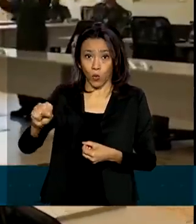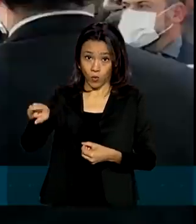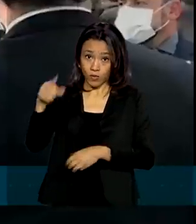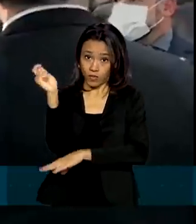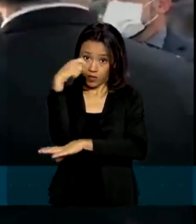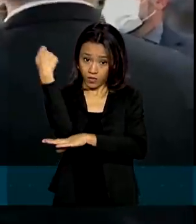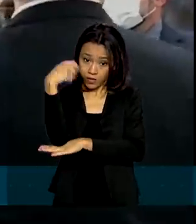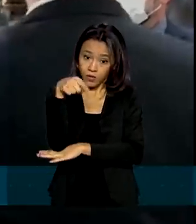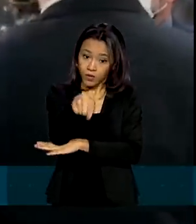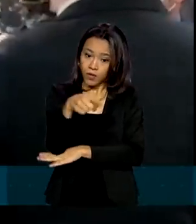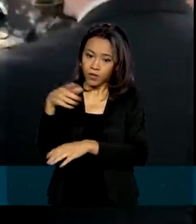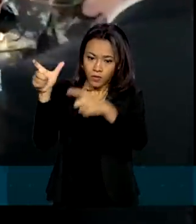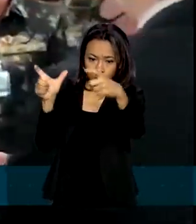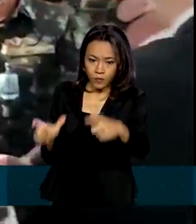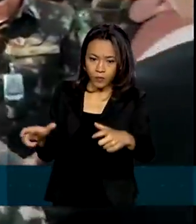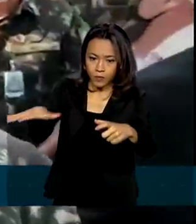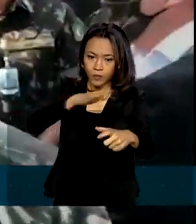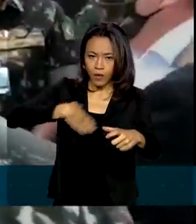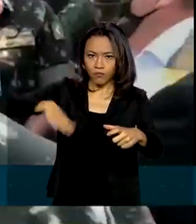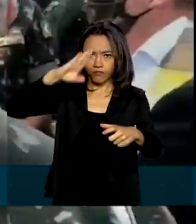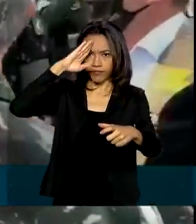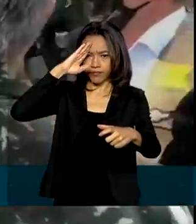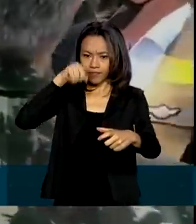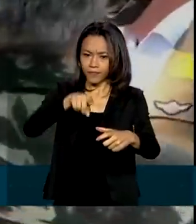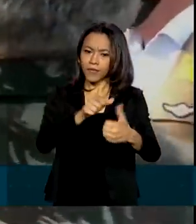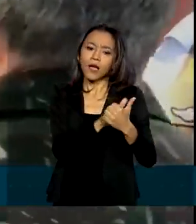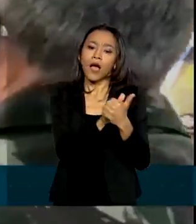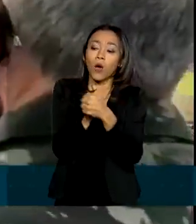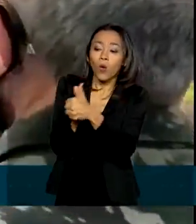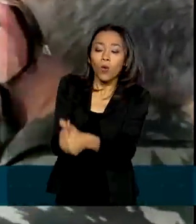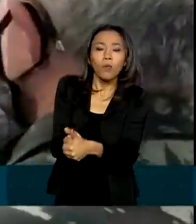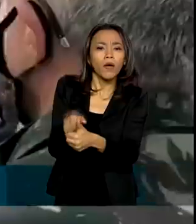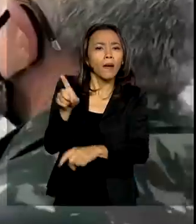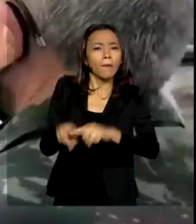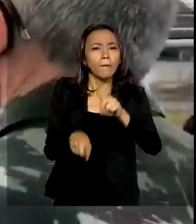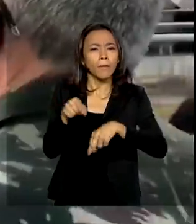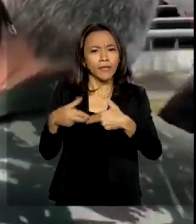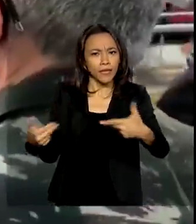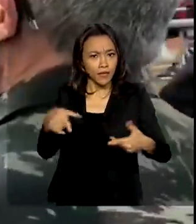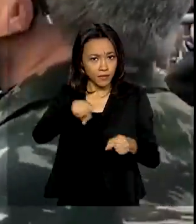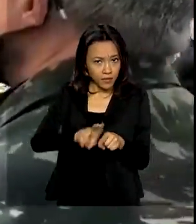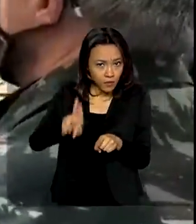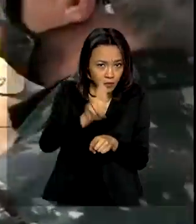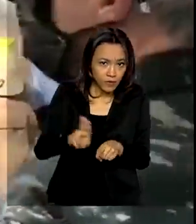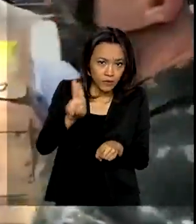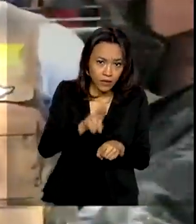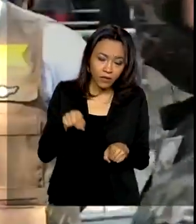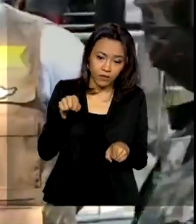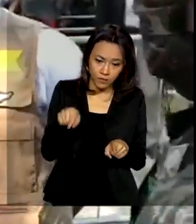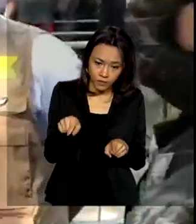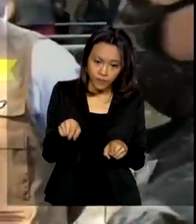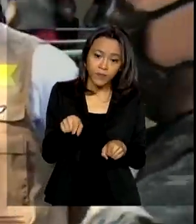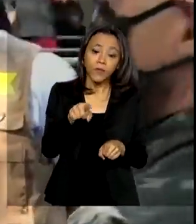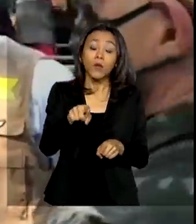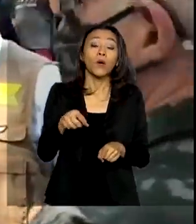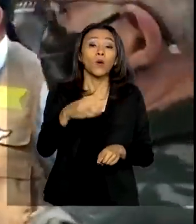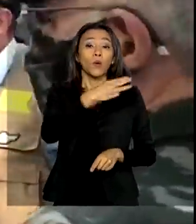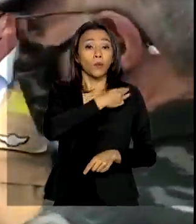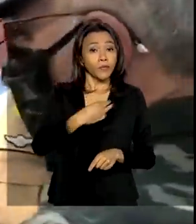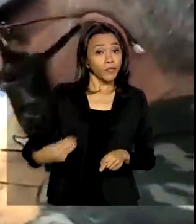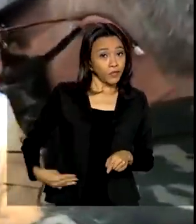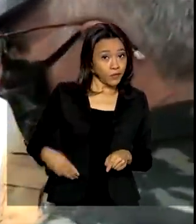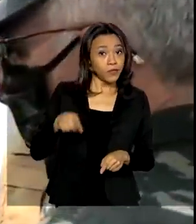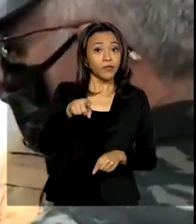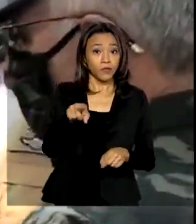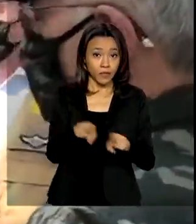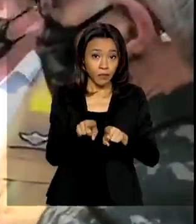Operação Covid-19. Após acompanhar uma demonstração de equipamentos utilizados durante a operação, o ministro esteve também